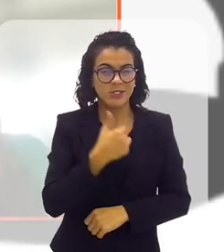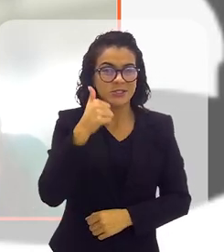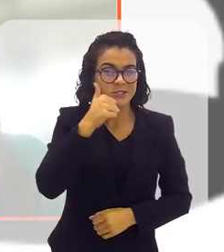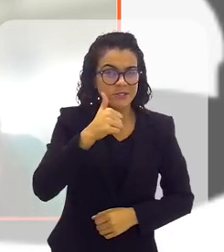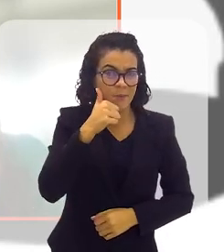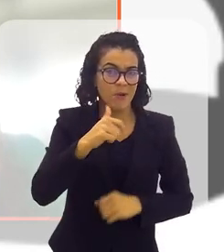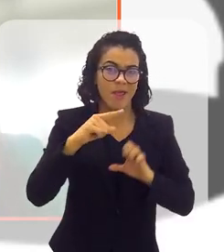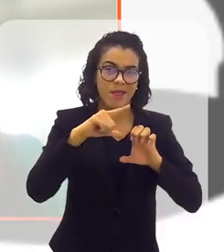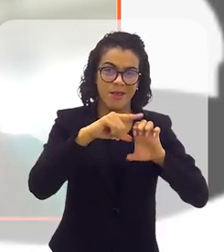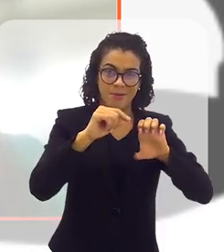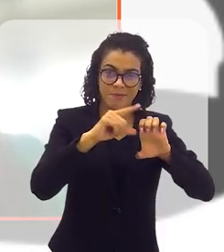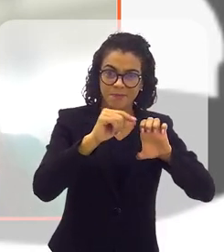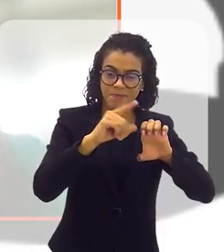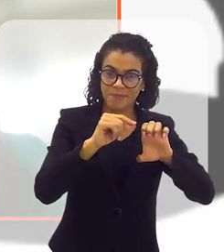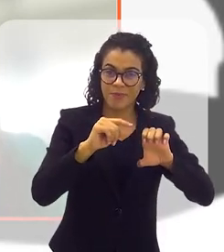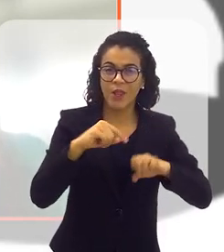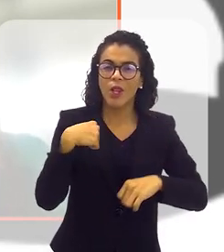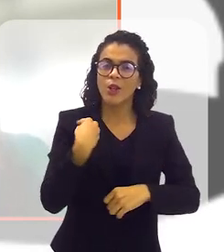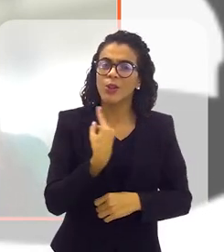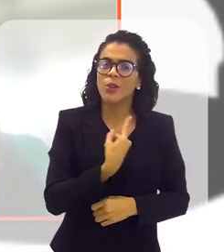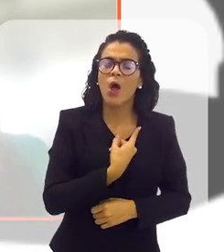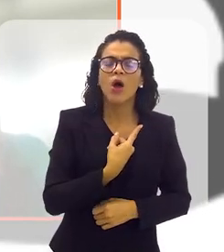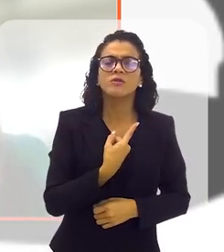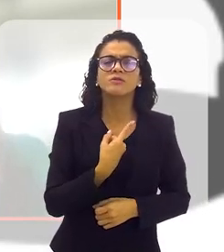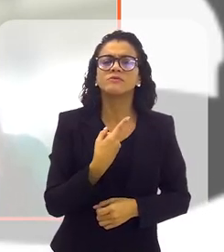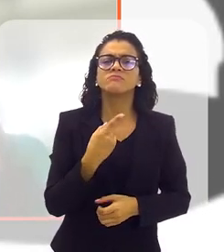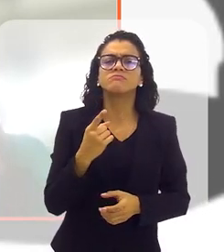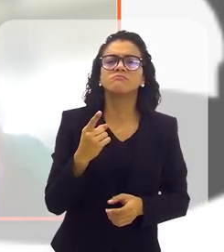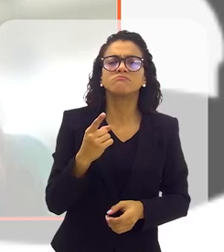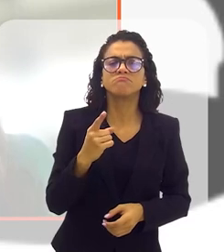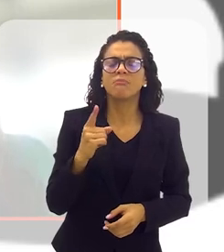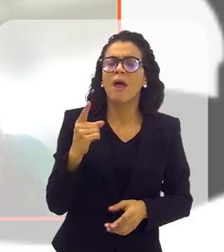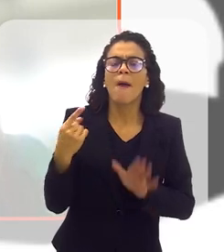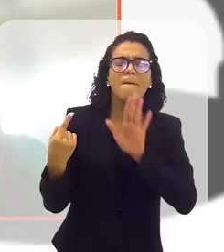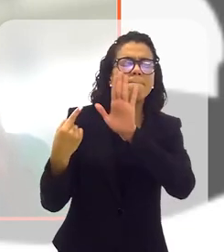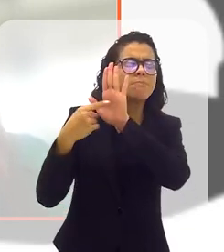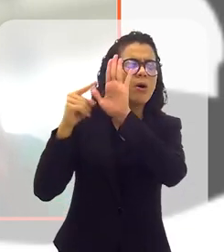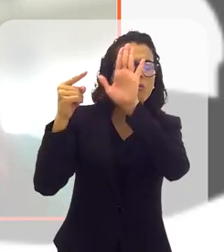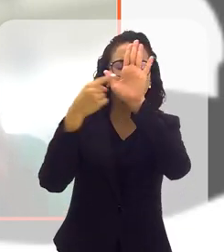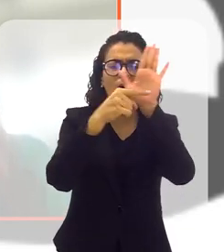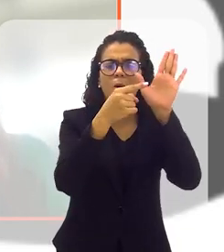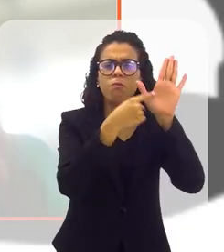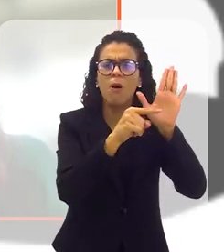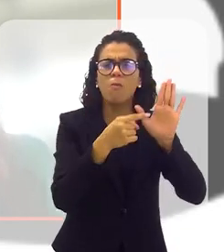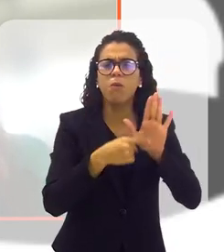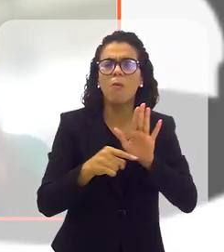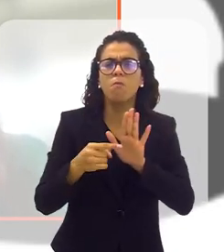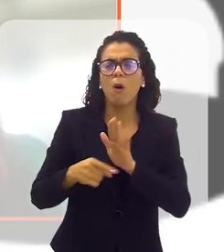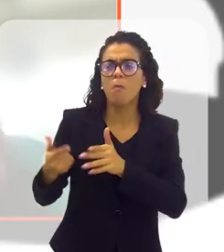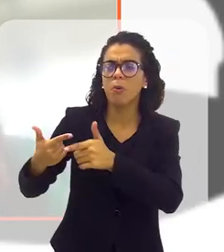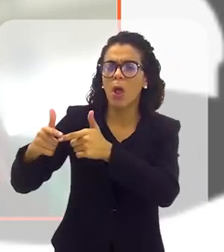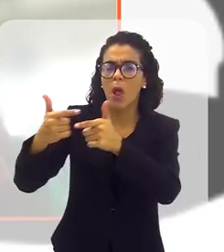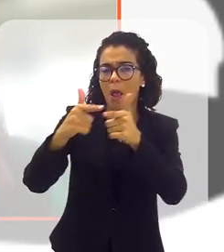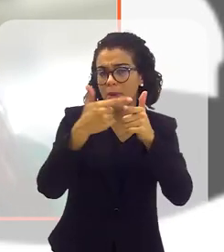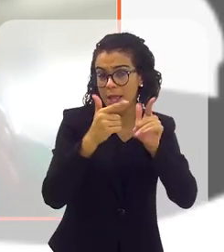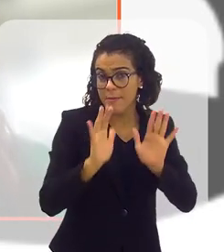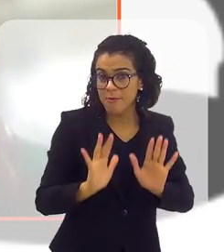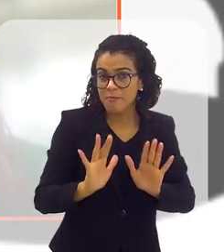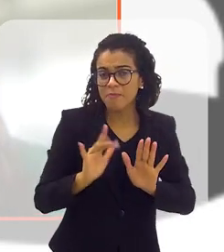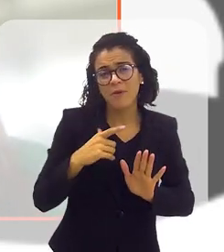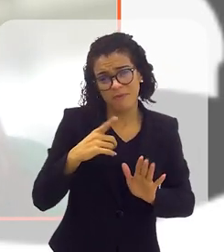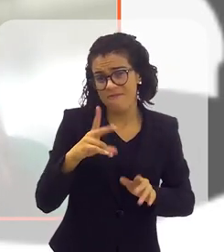né, nossa, da mulher empreendedora. É a gente não se deixar bater aí por situações adversas, porque nós vamos